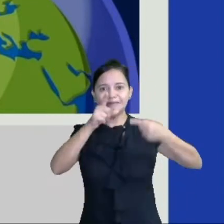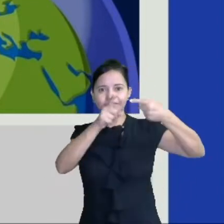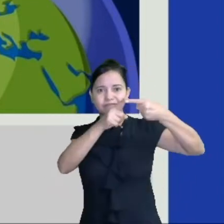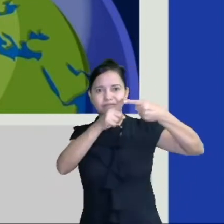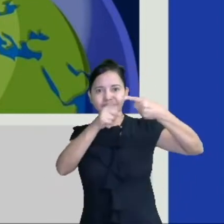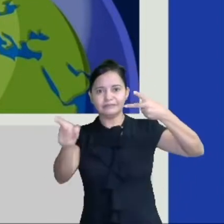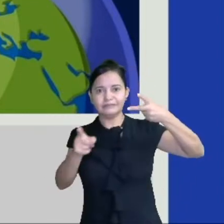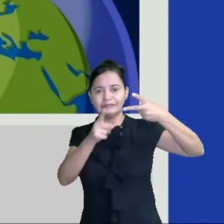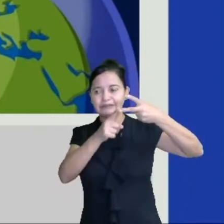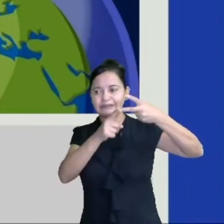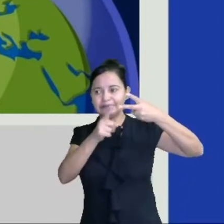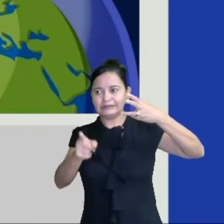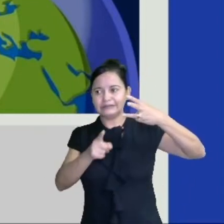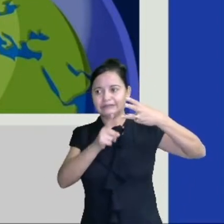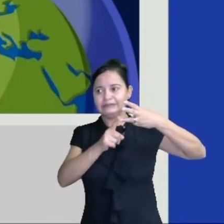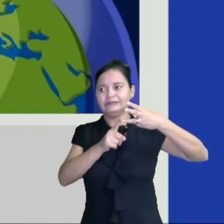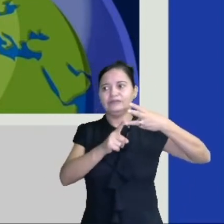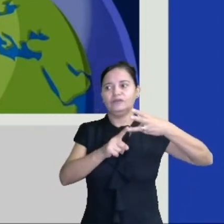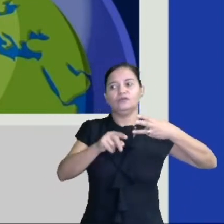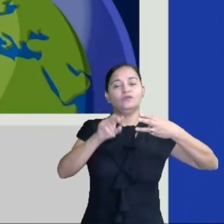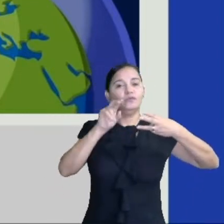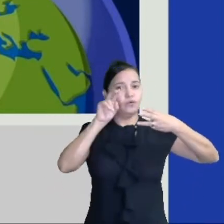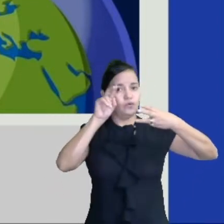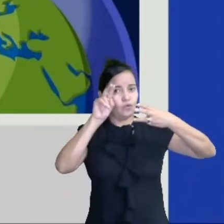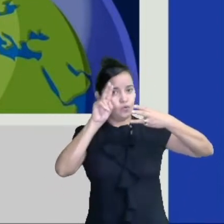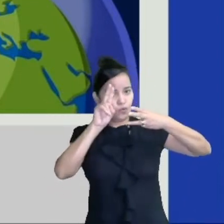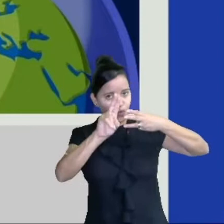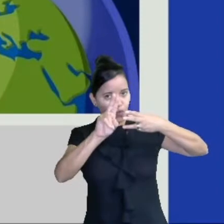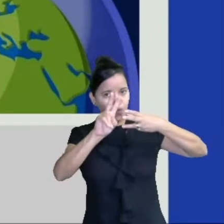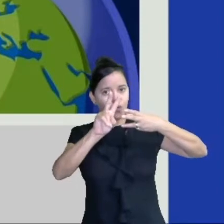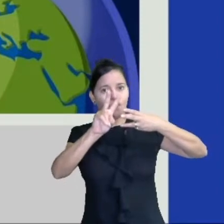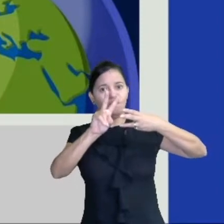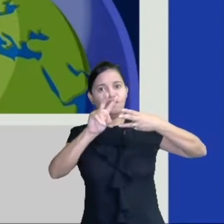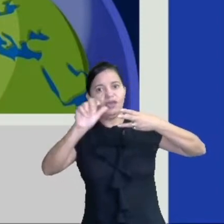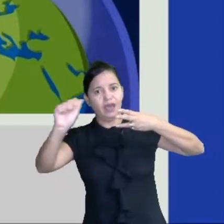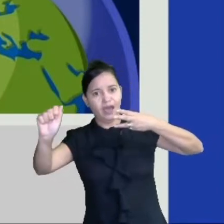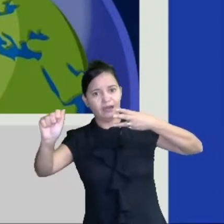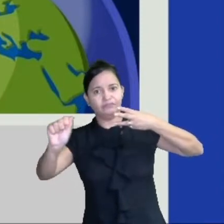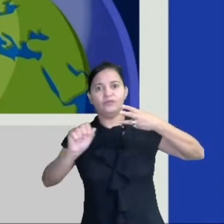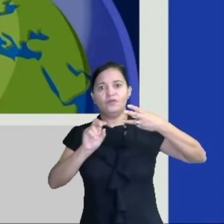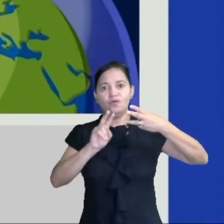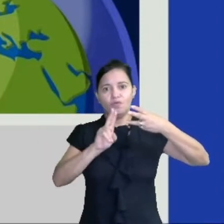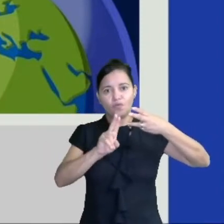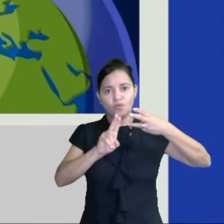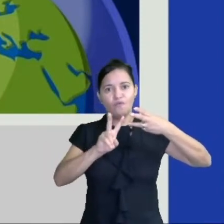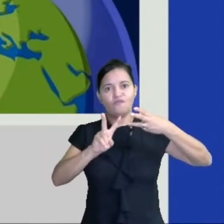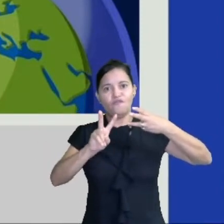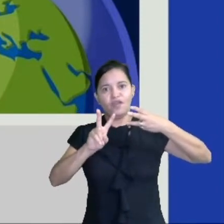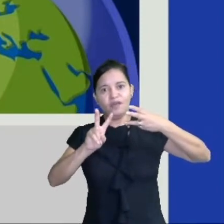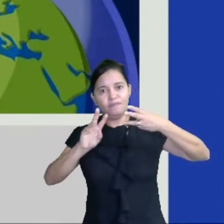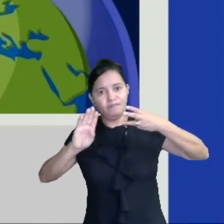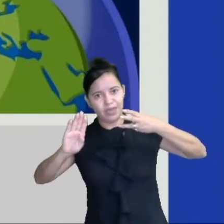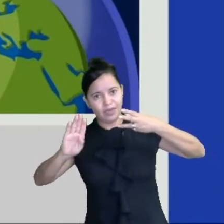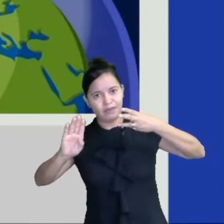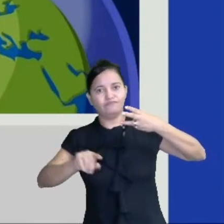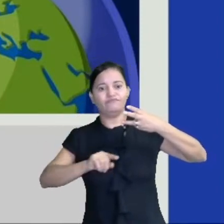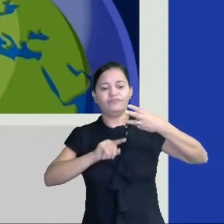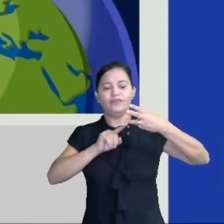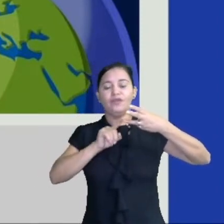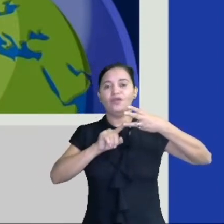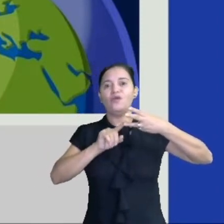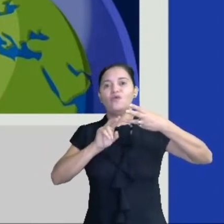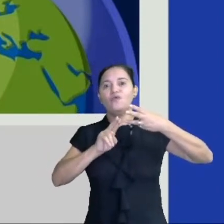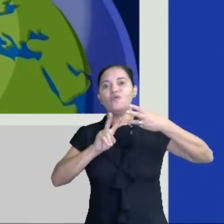UVA. De UVB. A gente teria o raio UVA, UVB e UVC. Então, os raios ultravioletas eles são divididos nesses